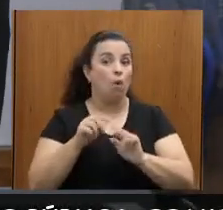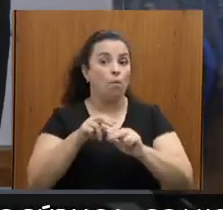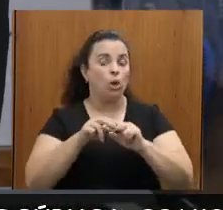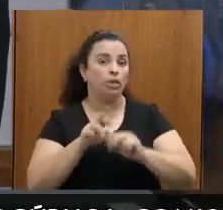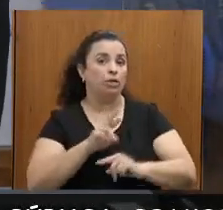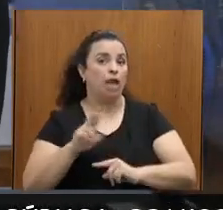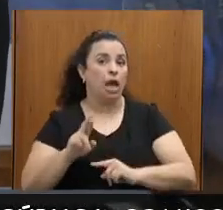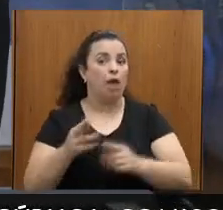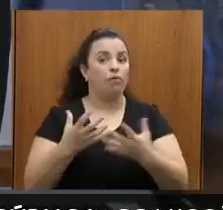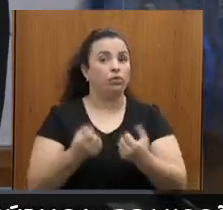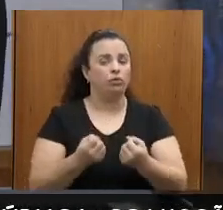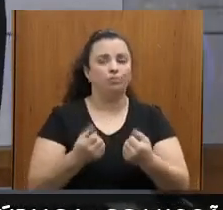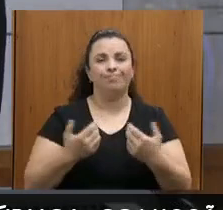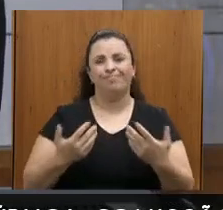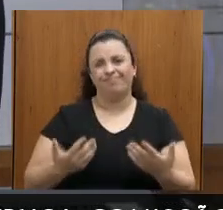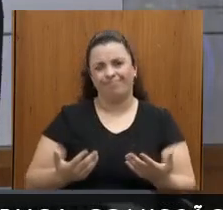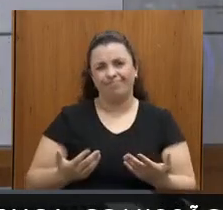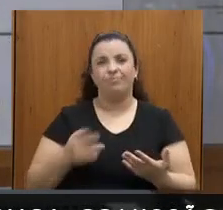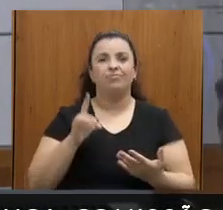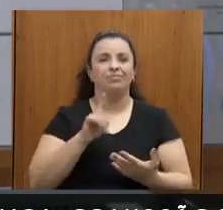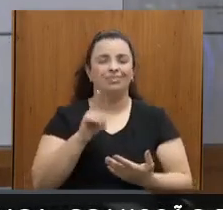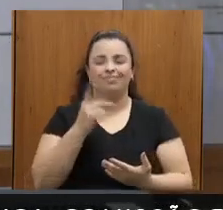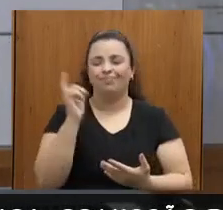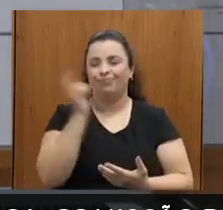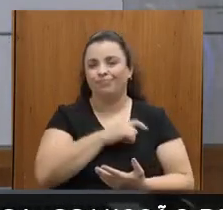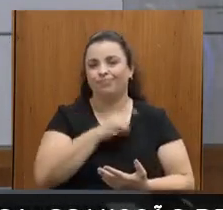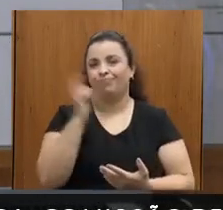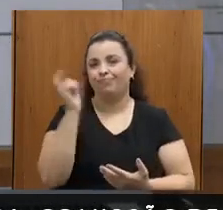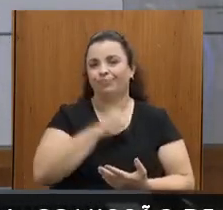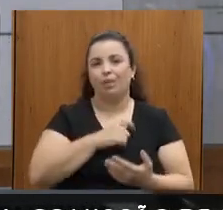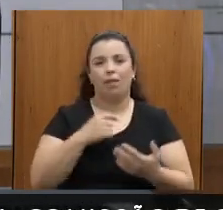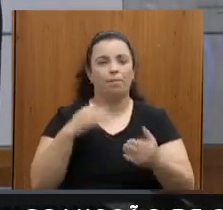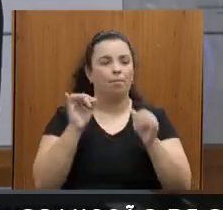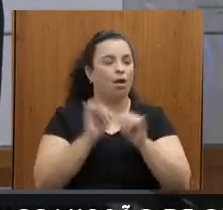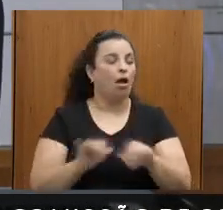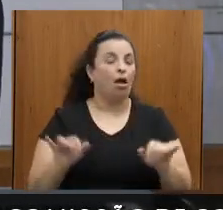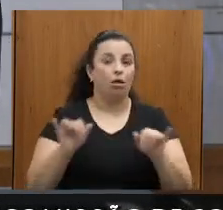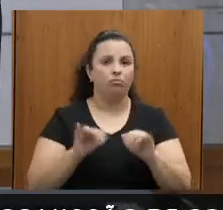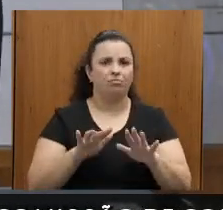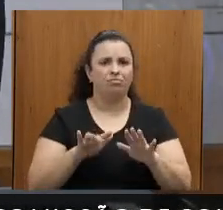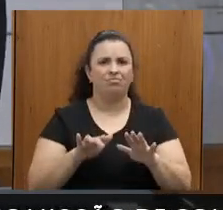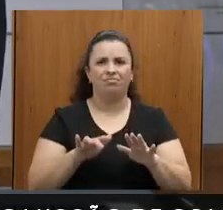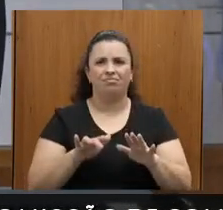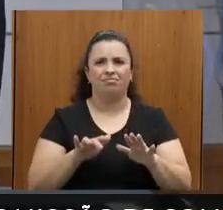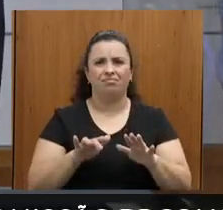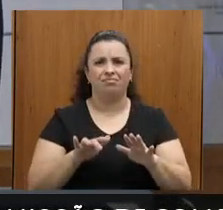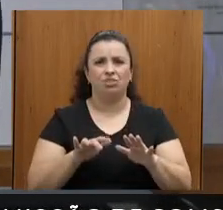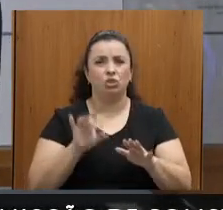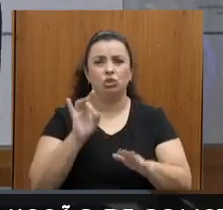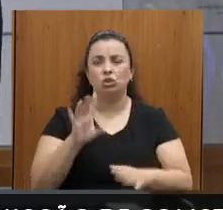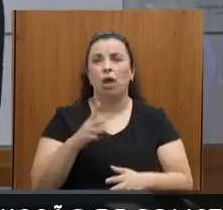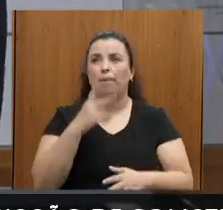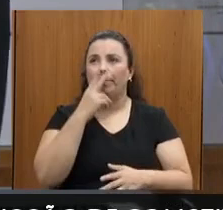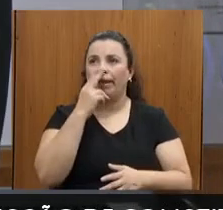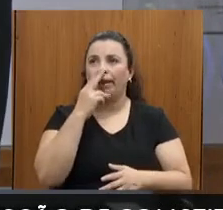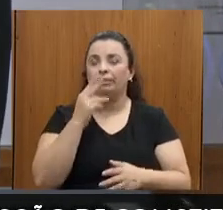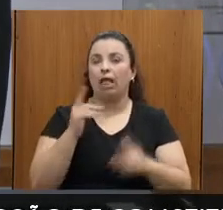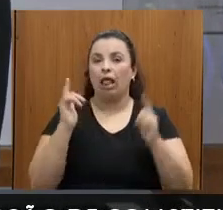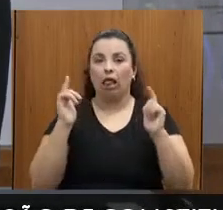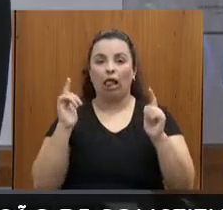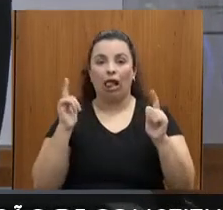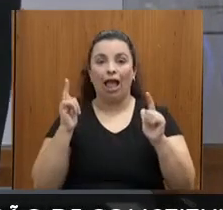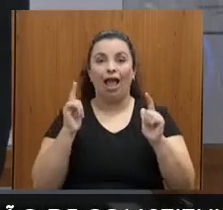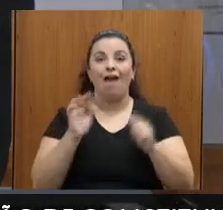legislação nada mais é do que falácias. Nada mais é algo que está na palavra da moda de fake news.